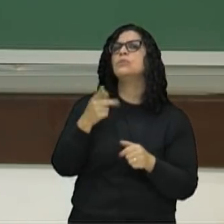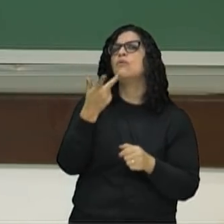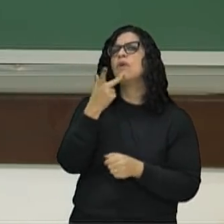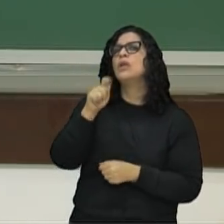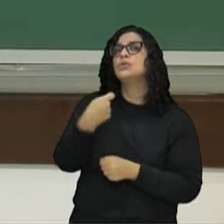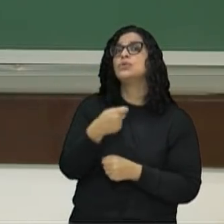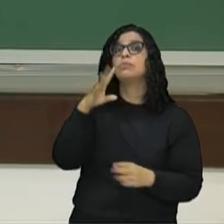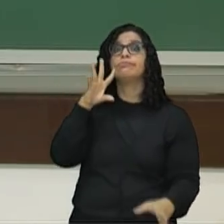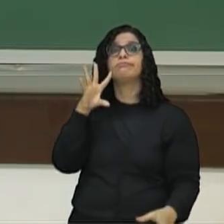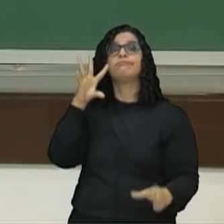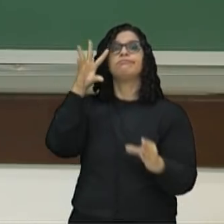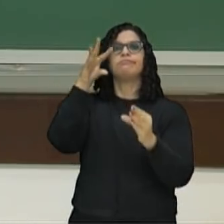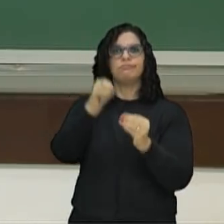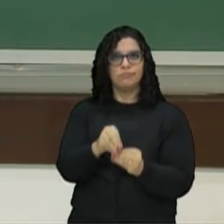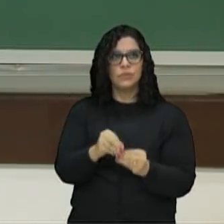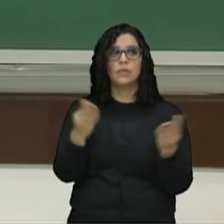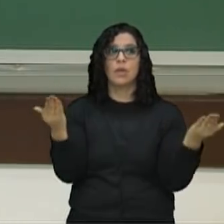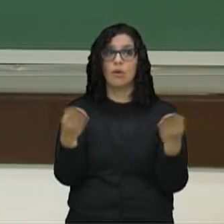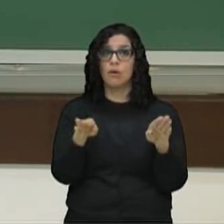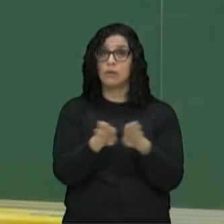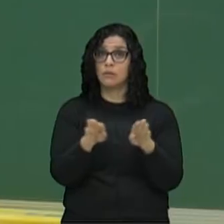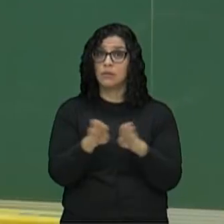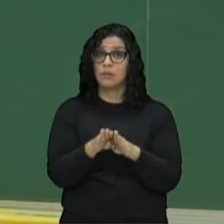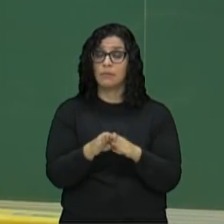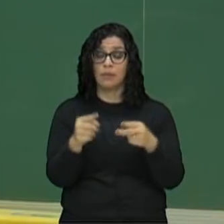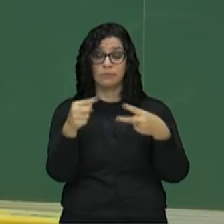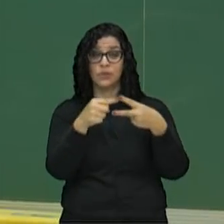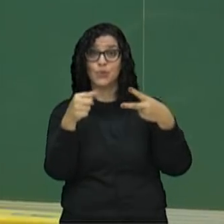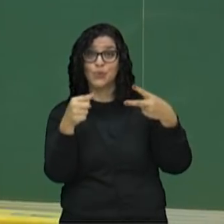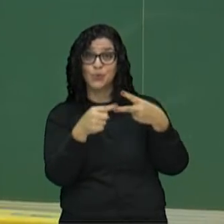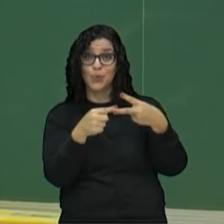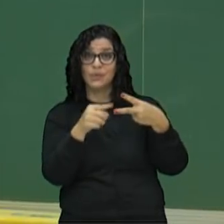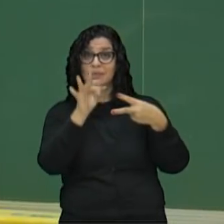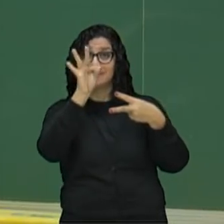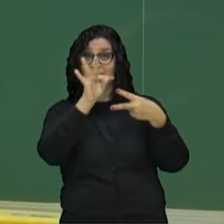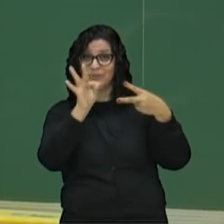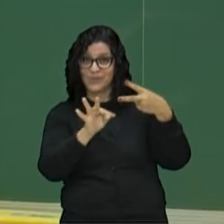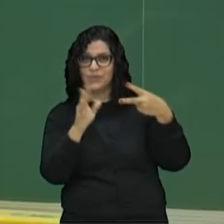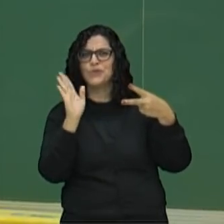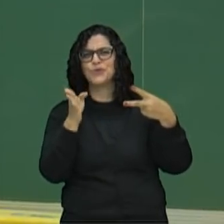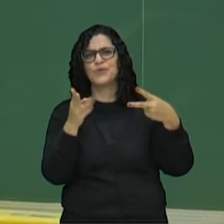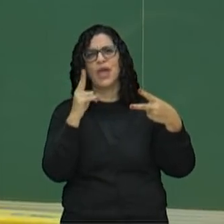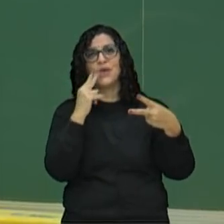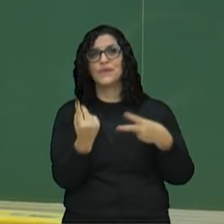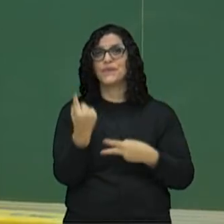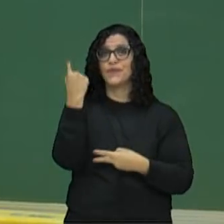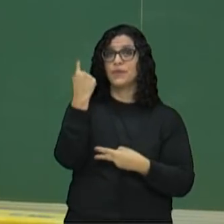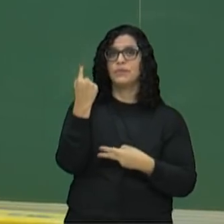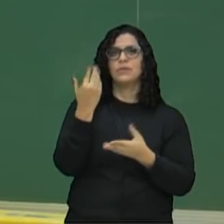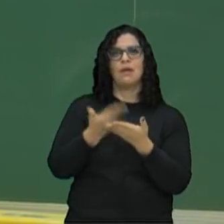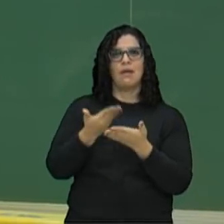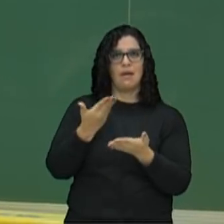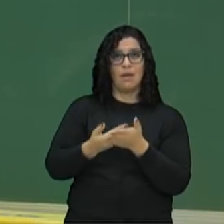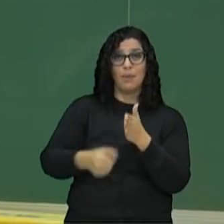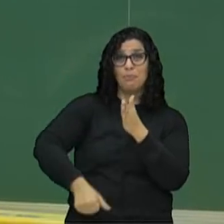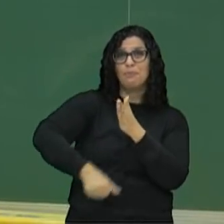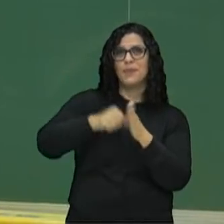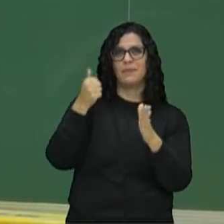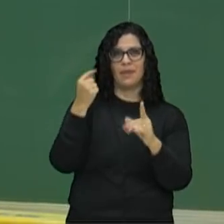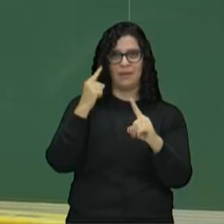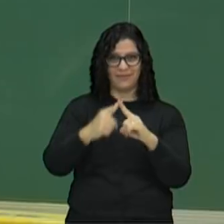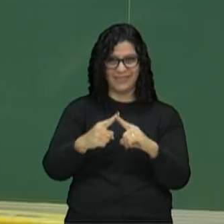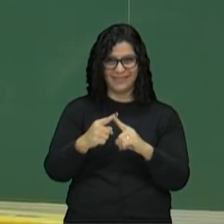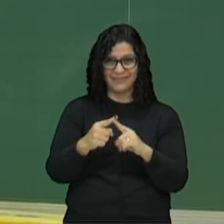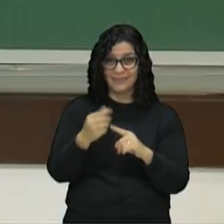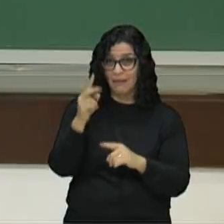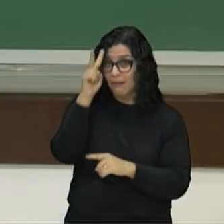vamos retomar esses dois fragmentos que nós vimos na primeira aula. Vocês